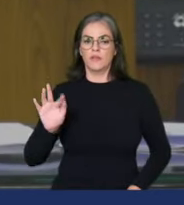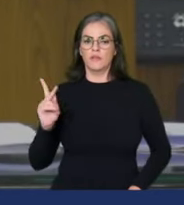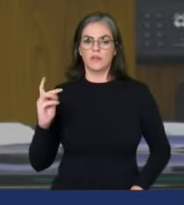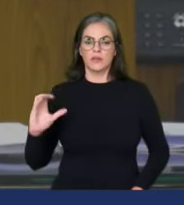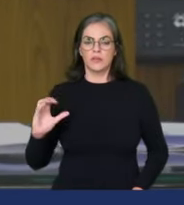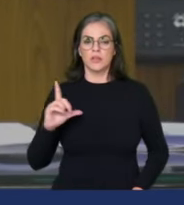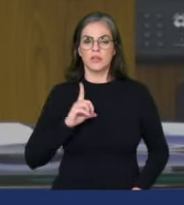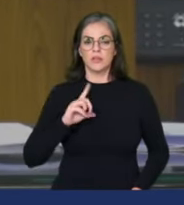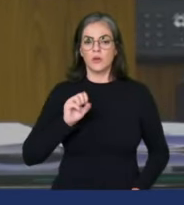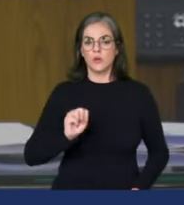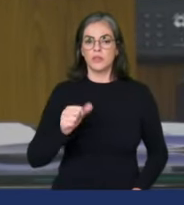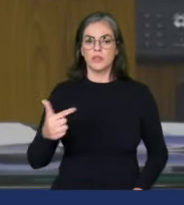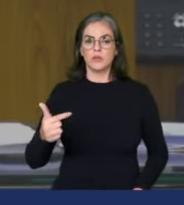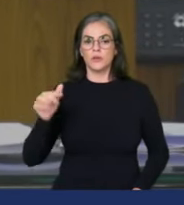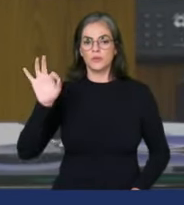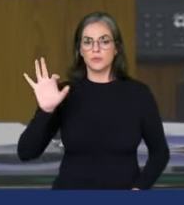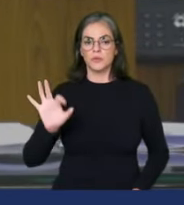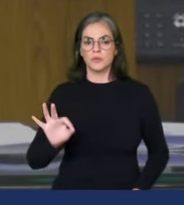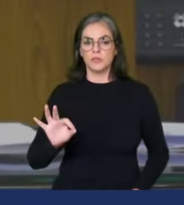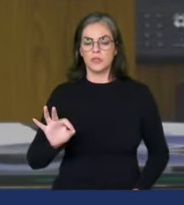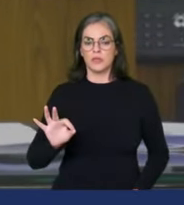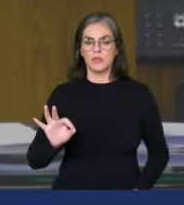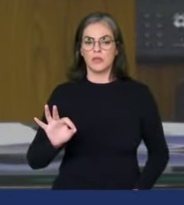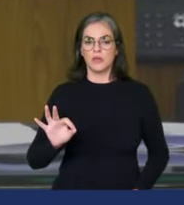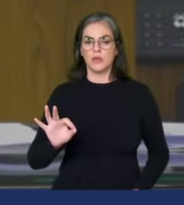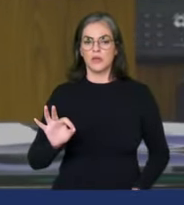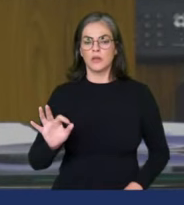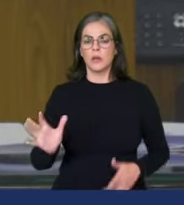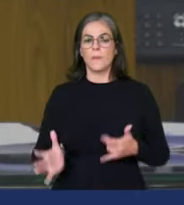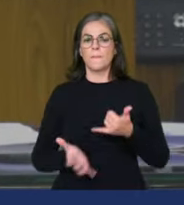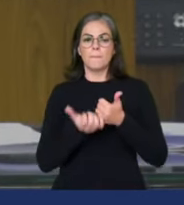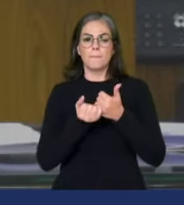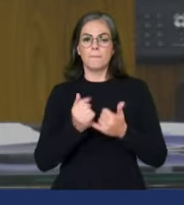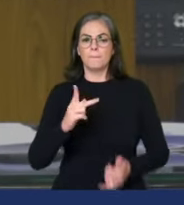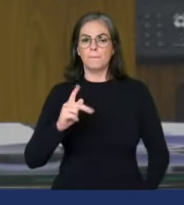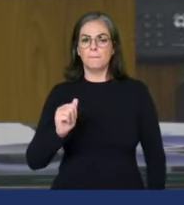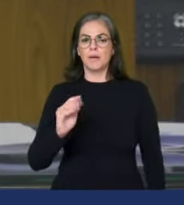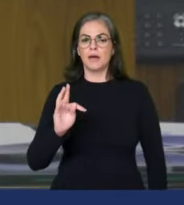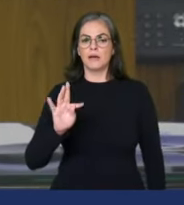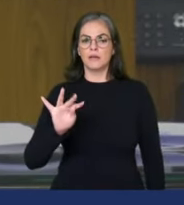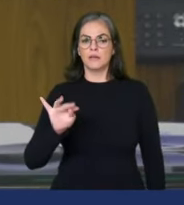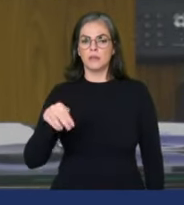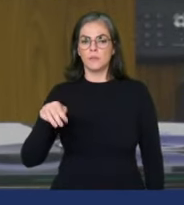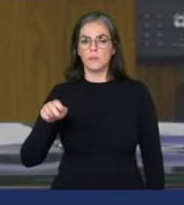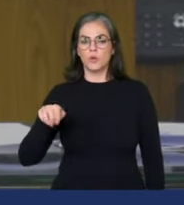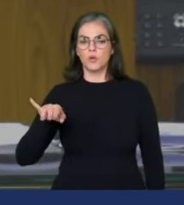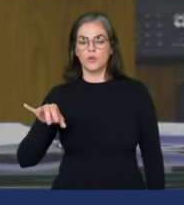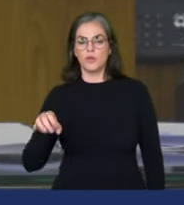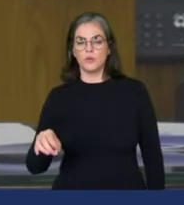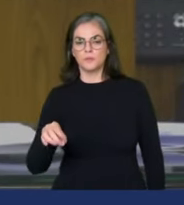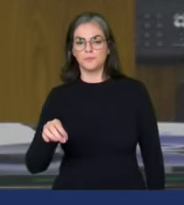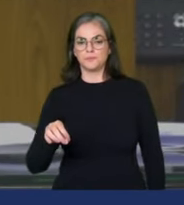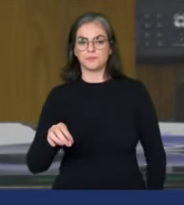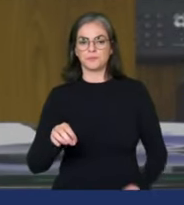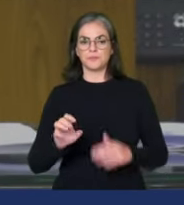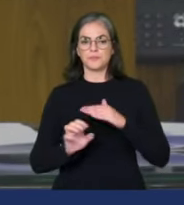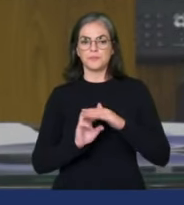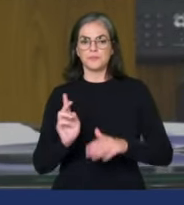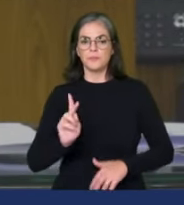82% do patrimônio público da Petrobras no controle da